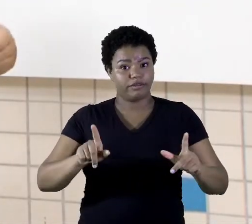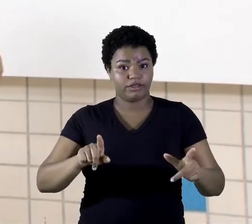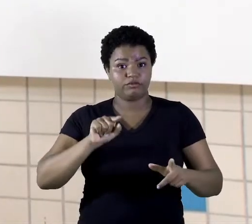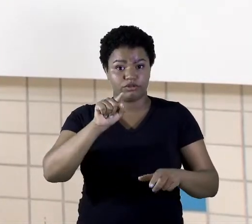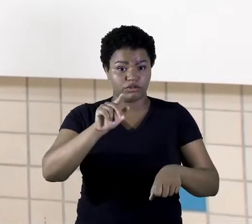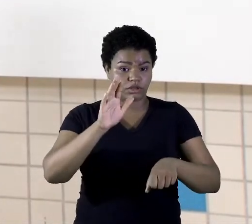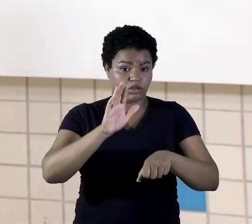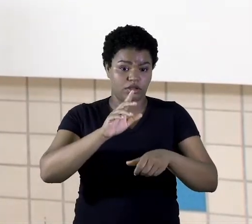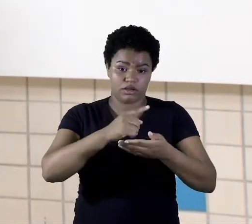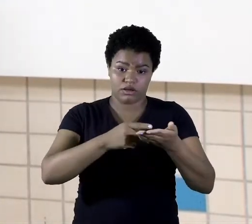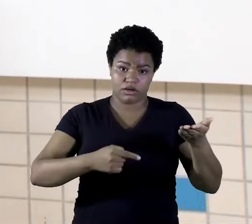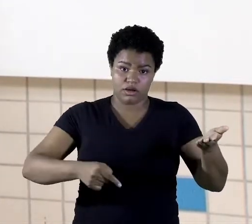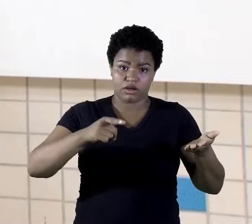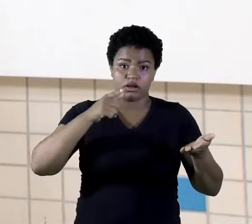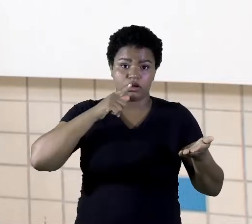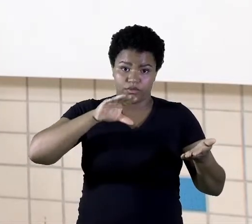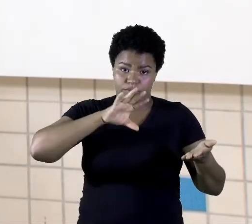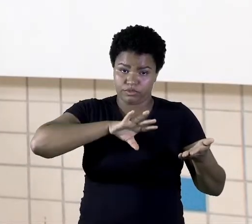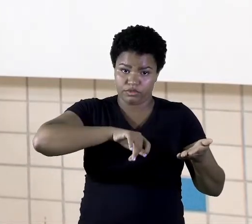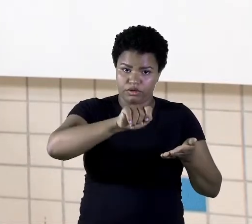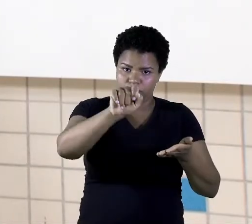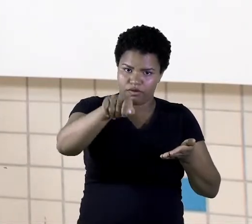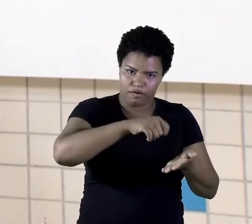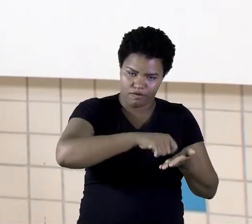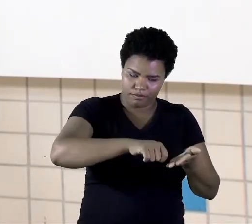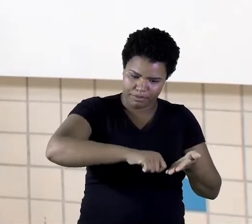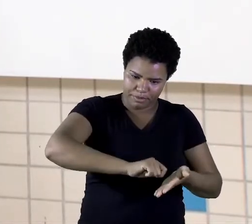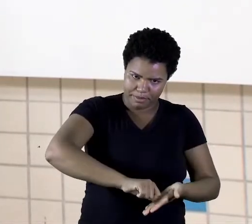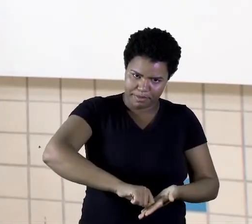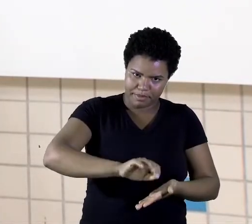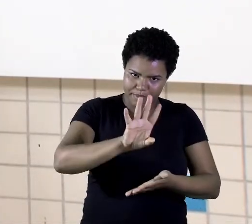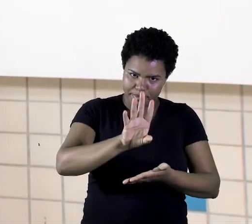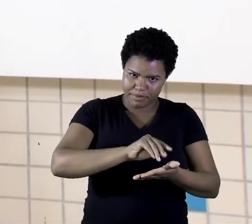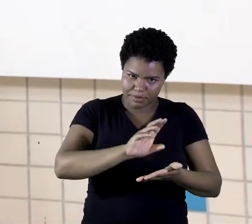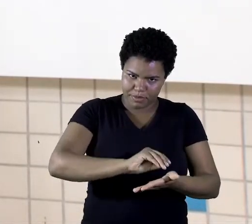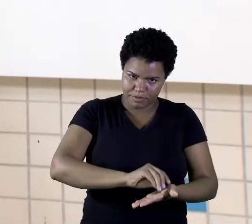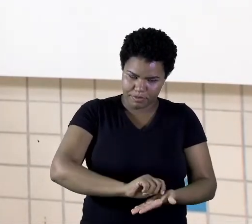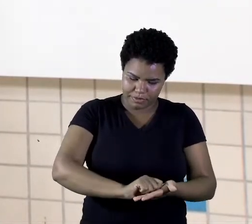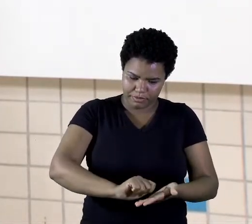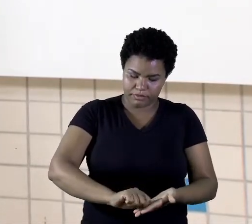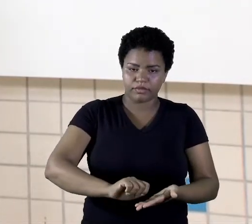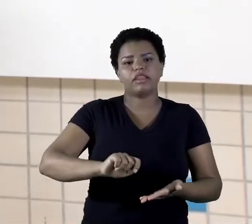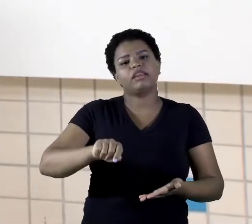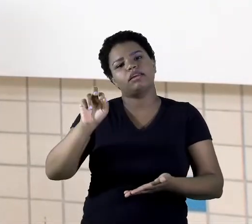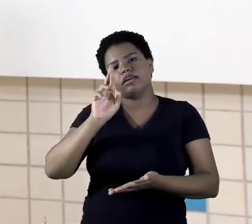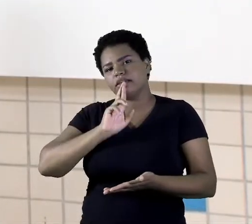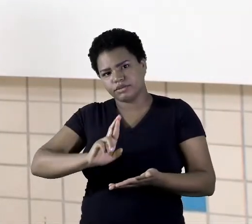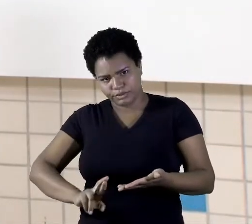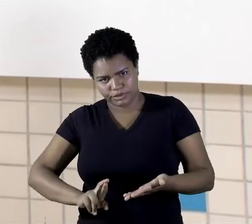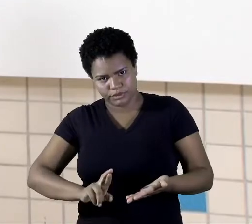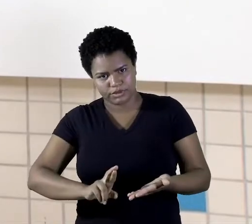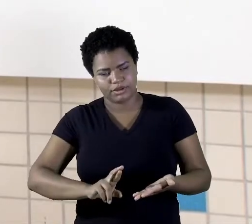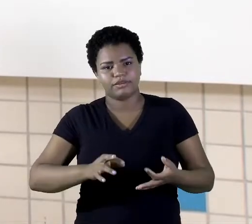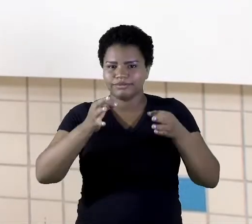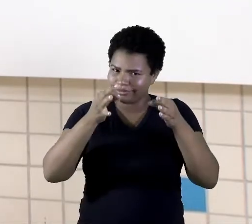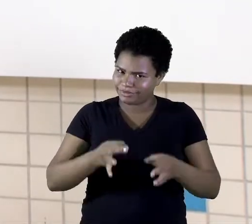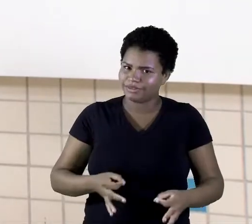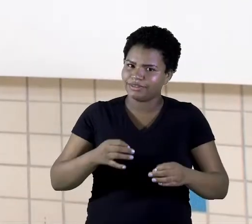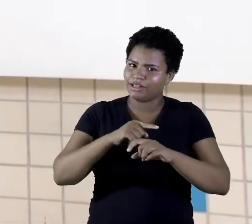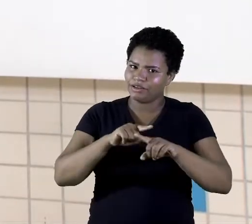o Fantasminha, e vocês vão responder essas atividades no